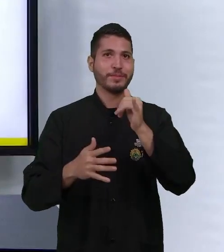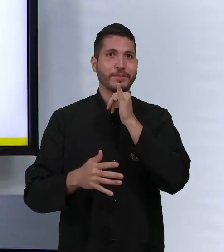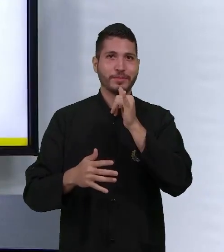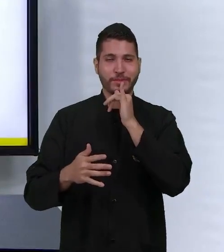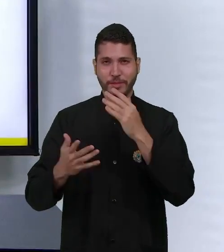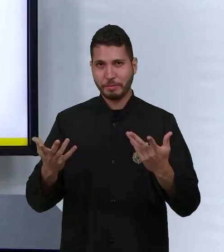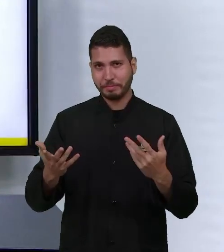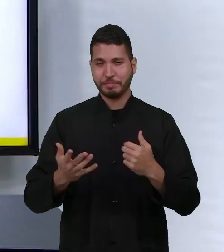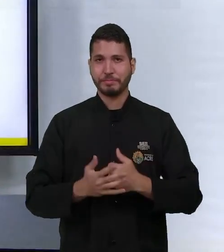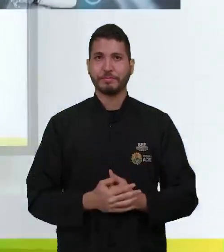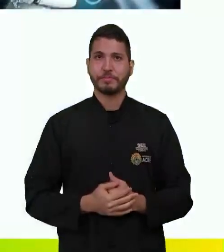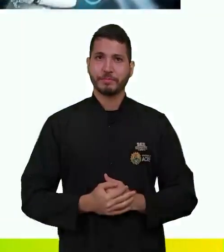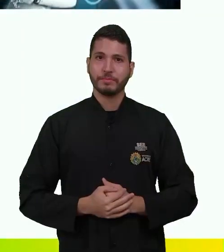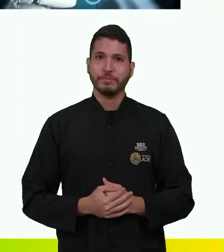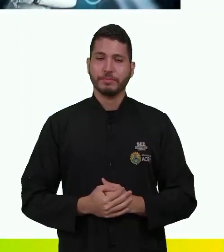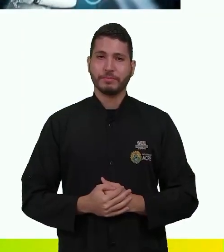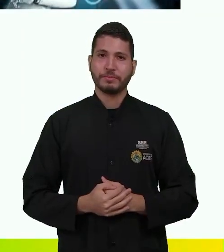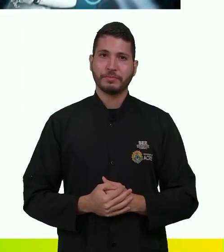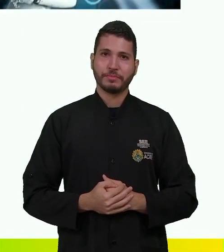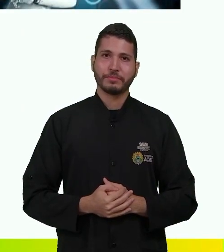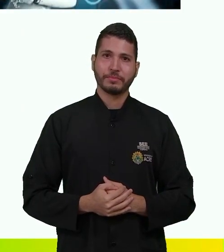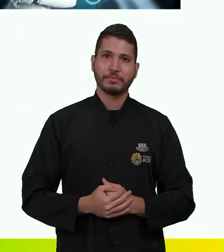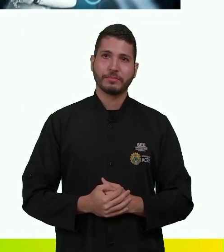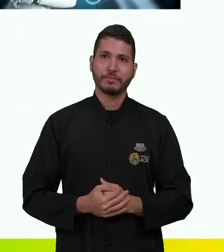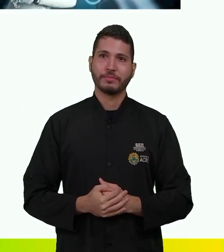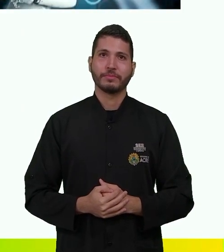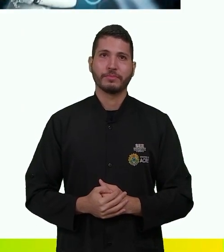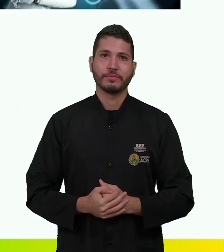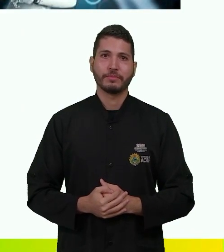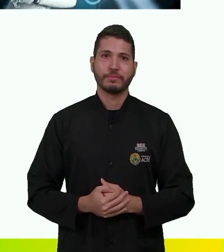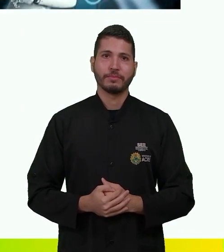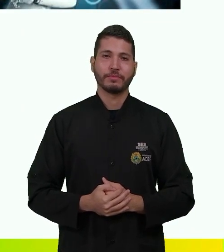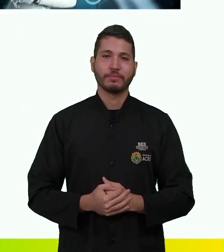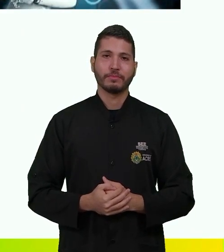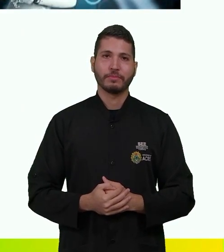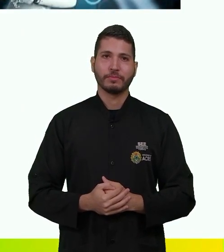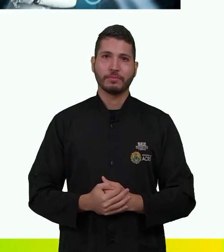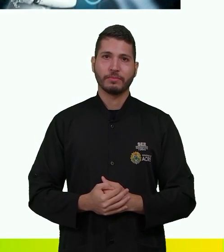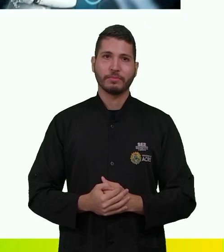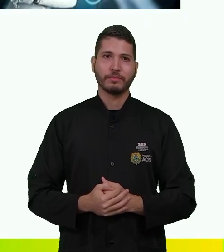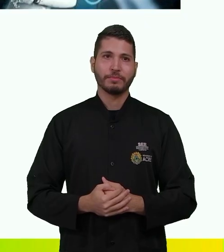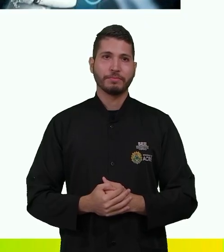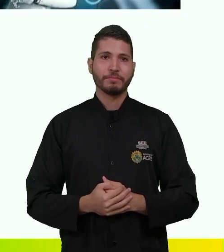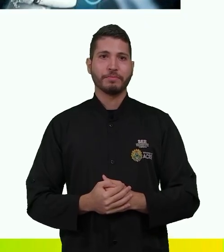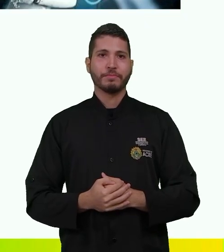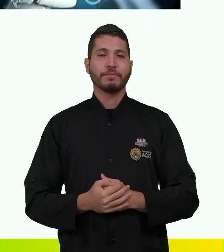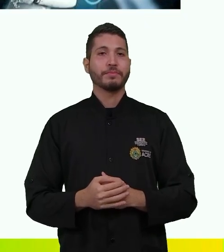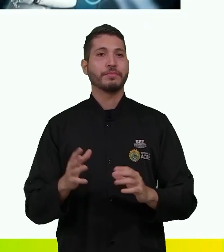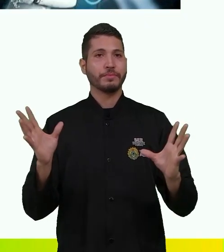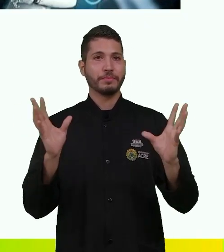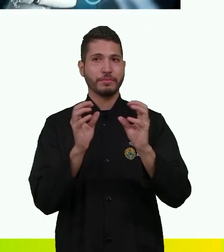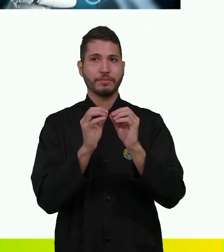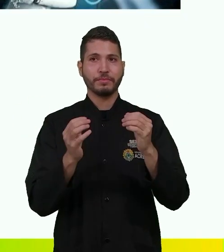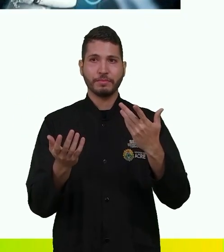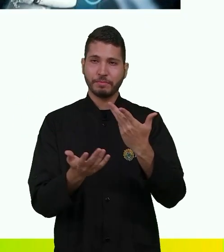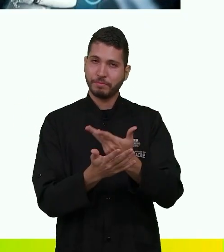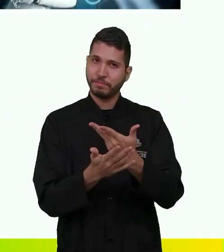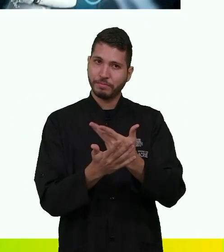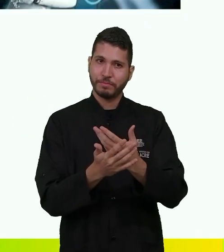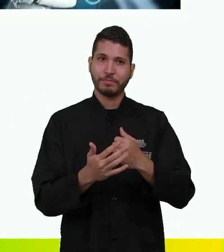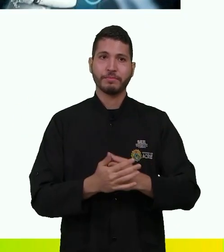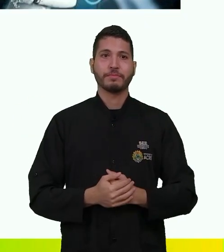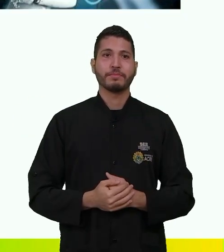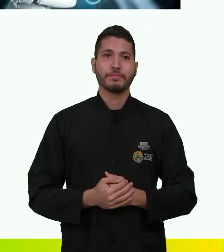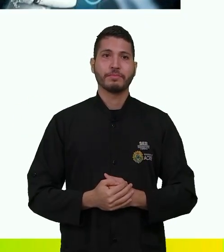Continuando a nossa aula, vamos resumir a terceira, a quarta e a quinta Revolução Industrial. Nós vimos